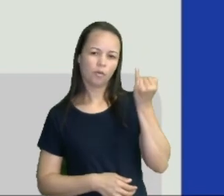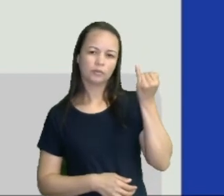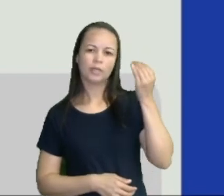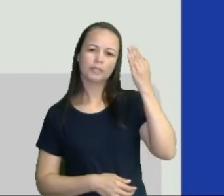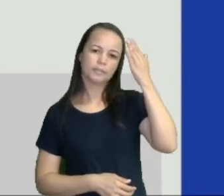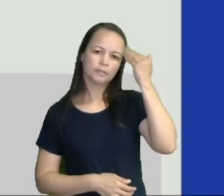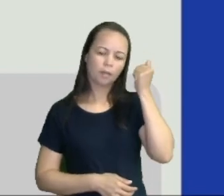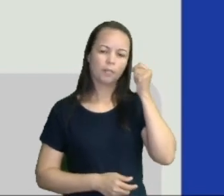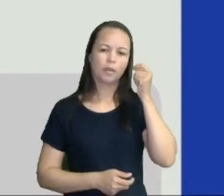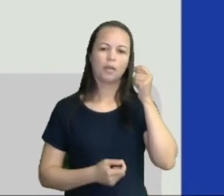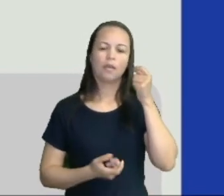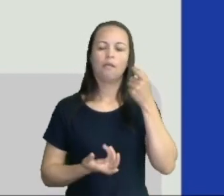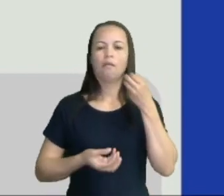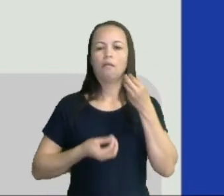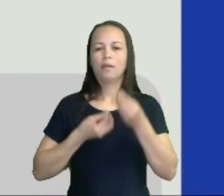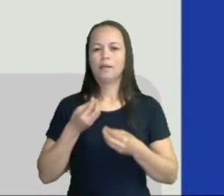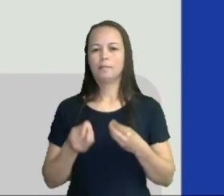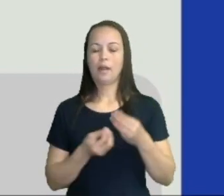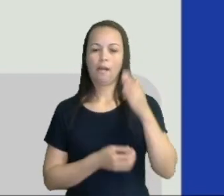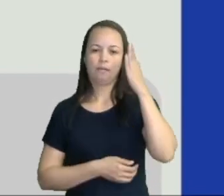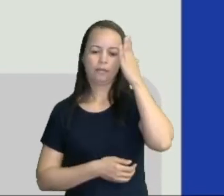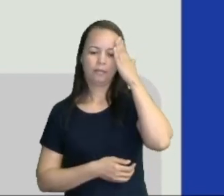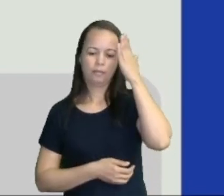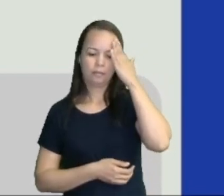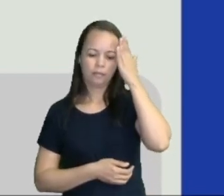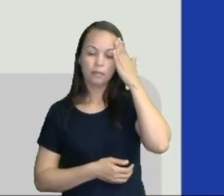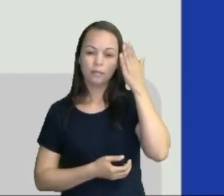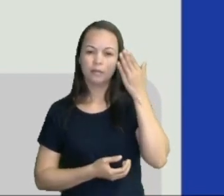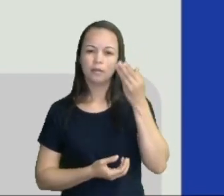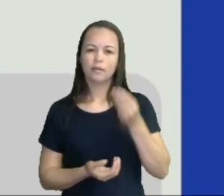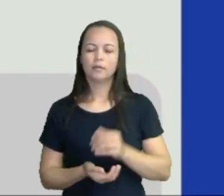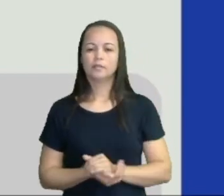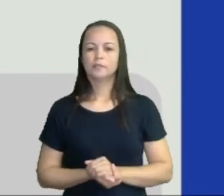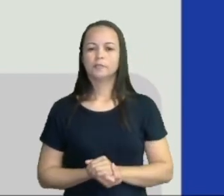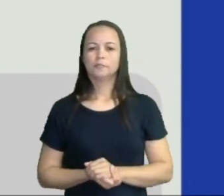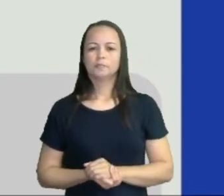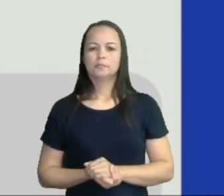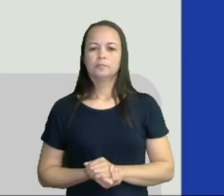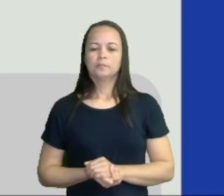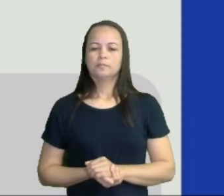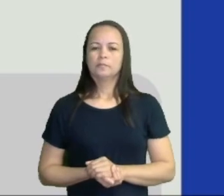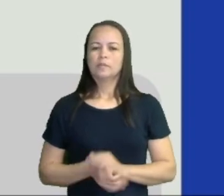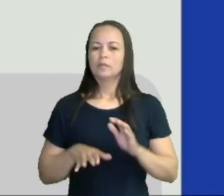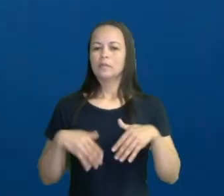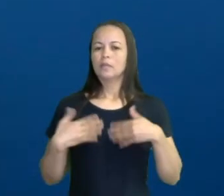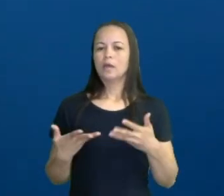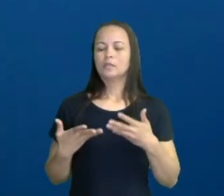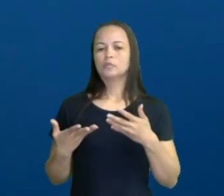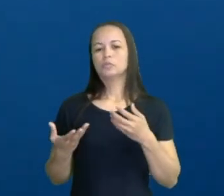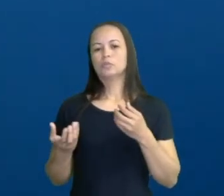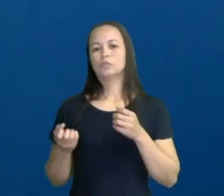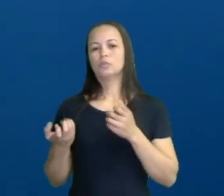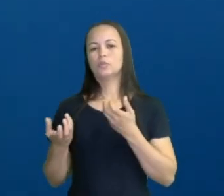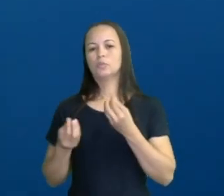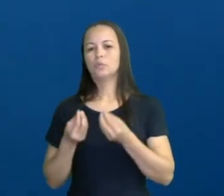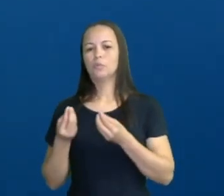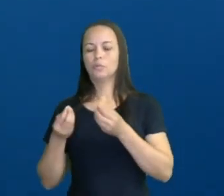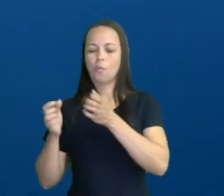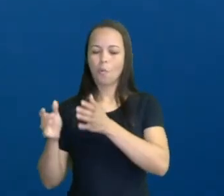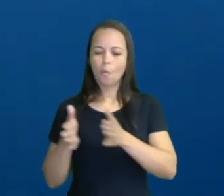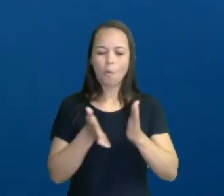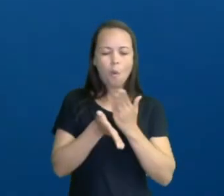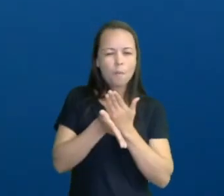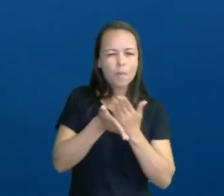frisar isso para entendermos que tanto o início do